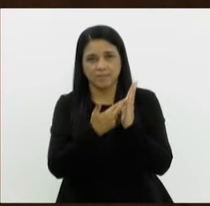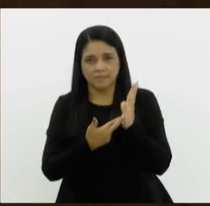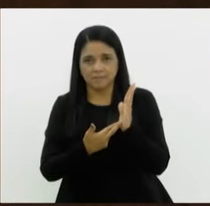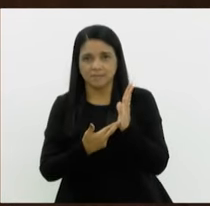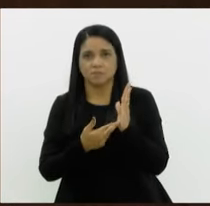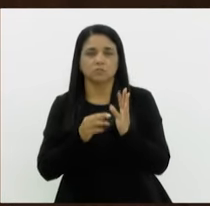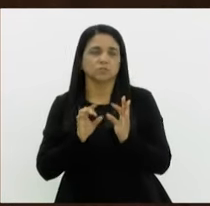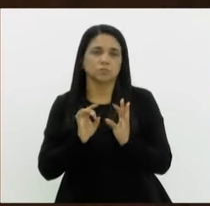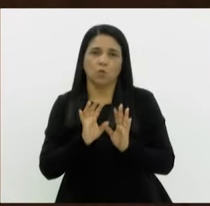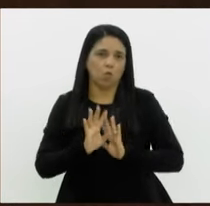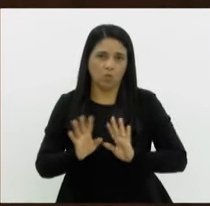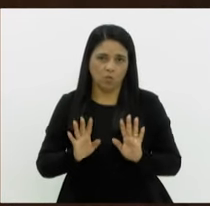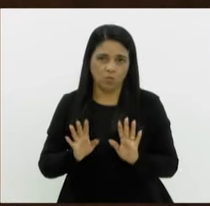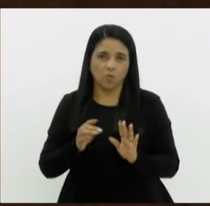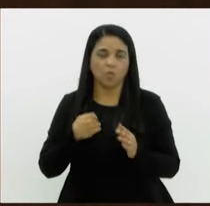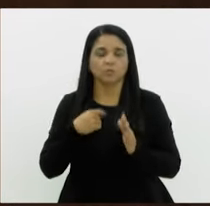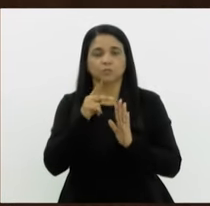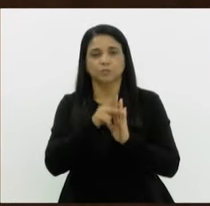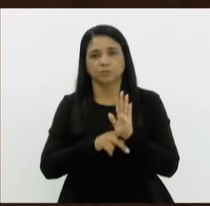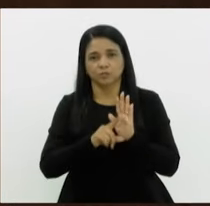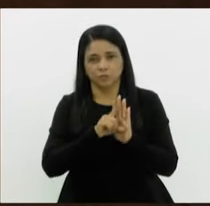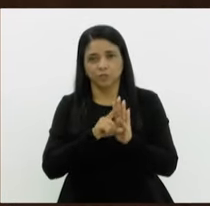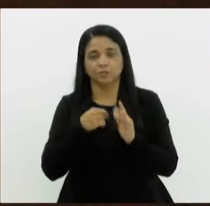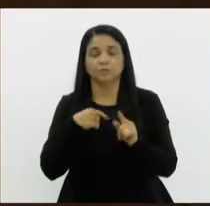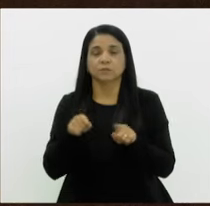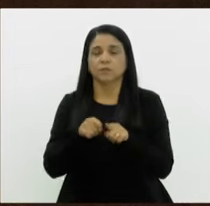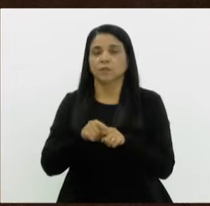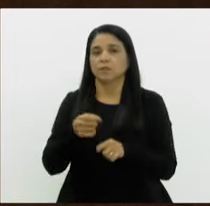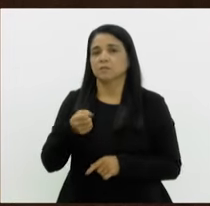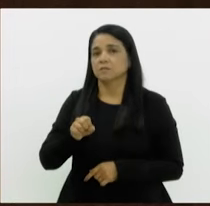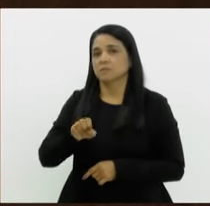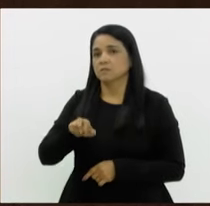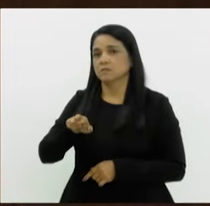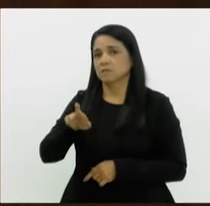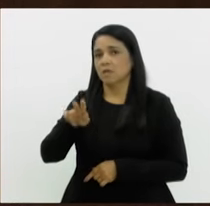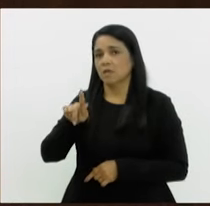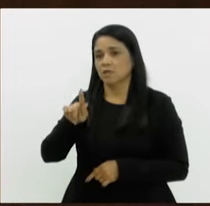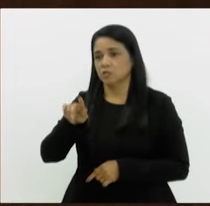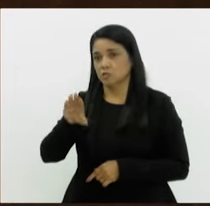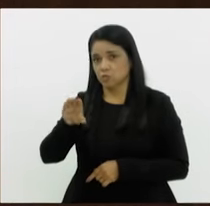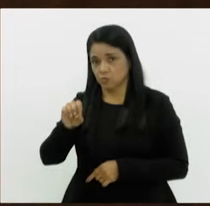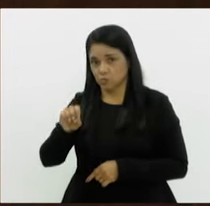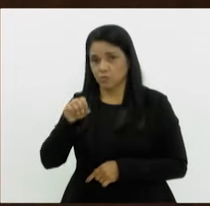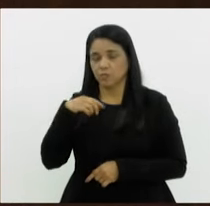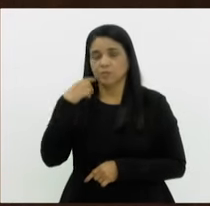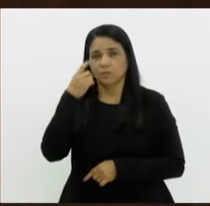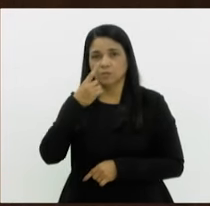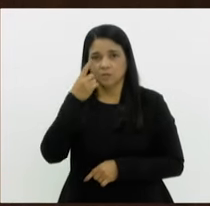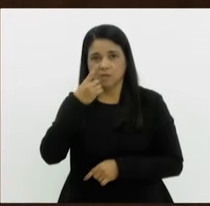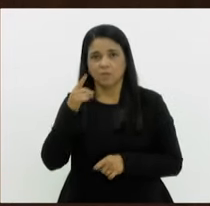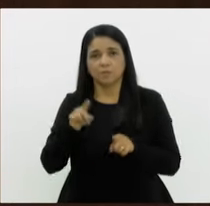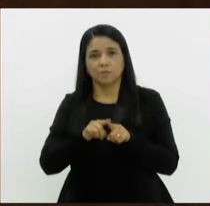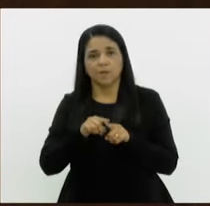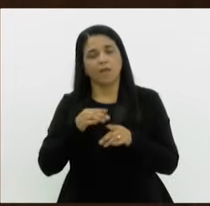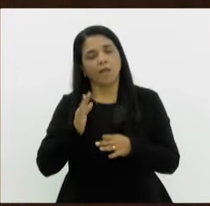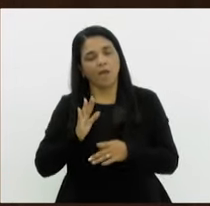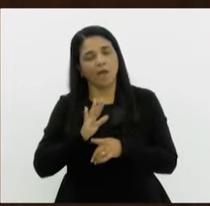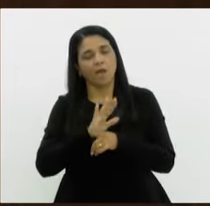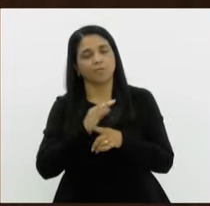apenas do projeto, também o doutor Serginho, não é, que ajudou nessa interlocução e